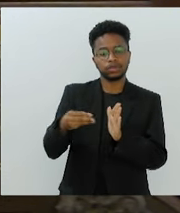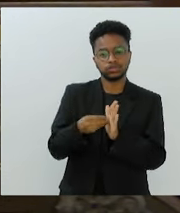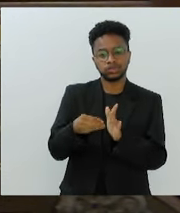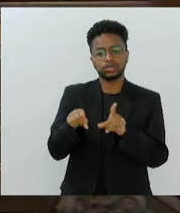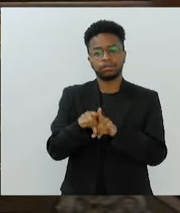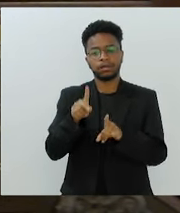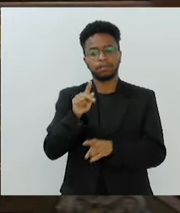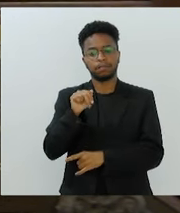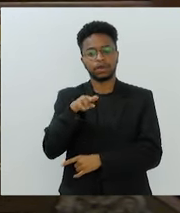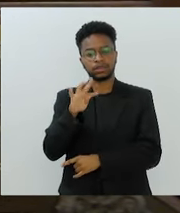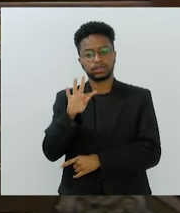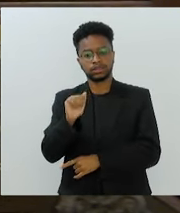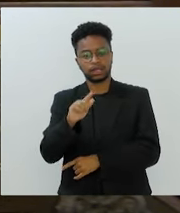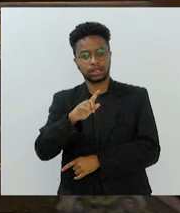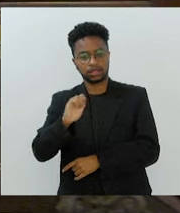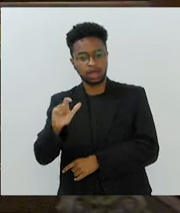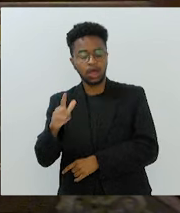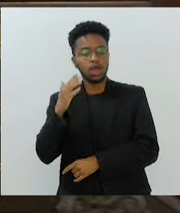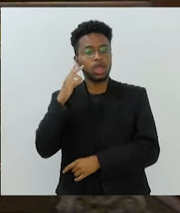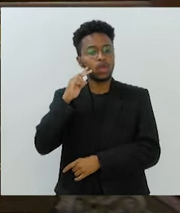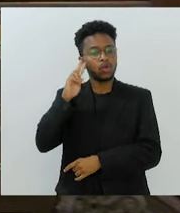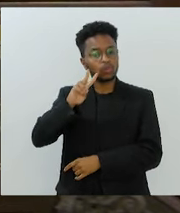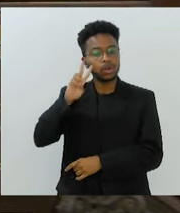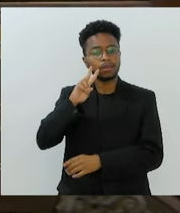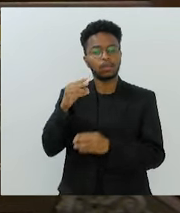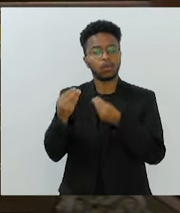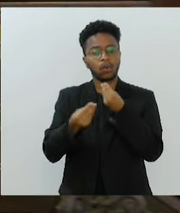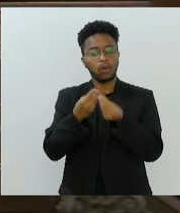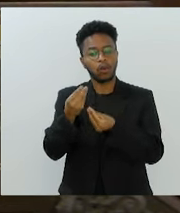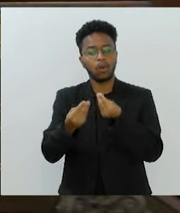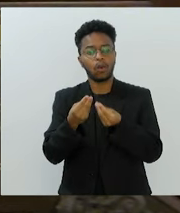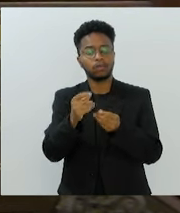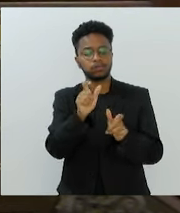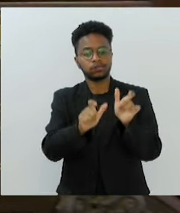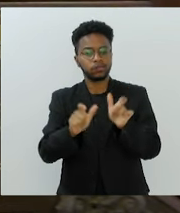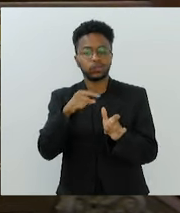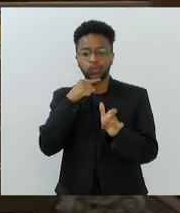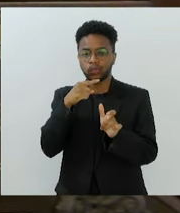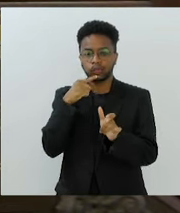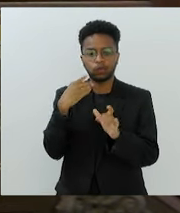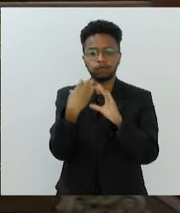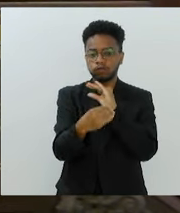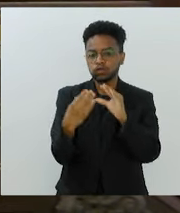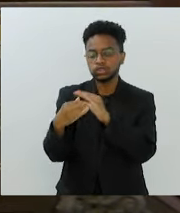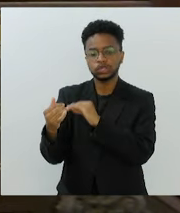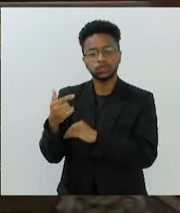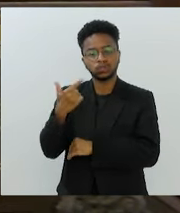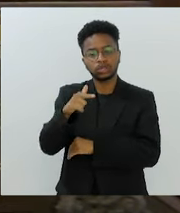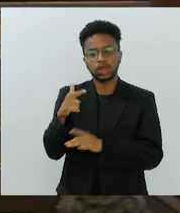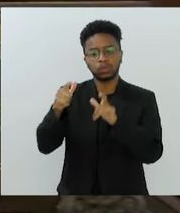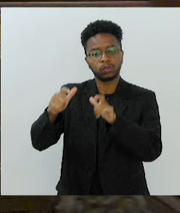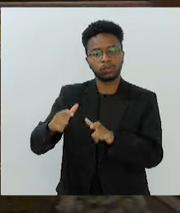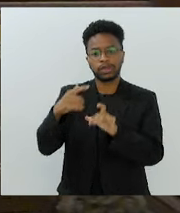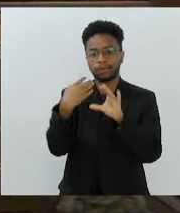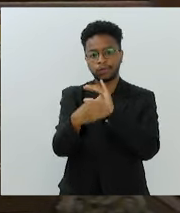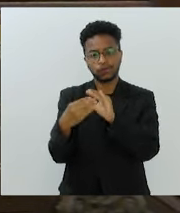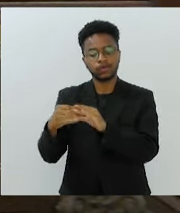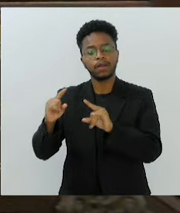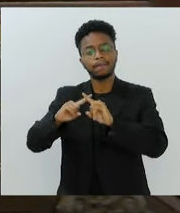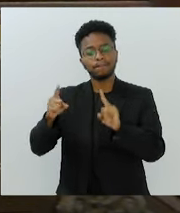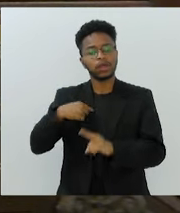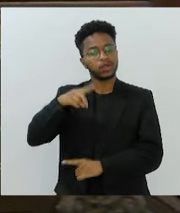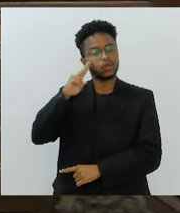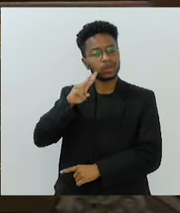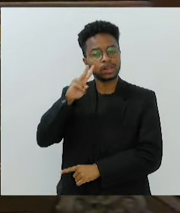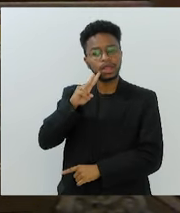lembro das criaturas que estão sem ter refúgio, sem ter para onde correr, e eu me lembro dos